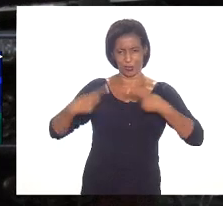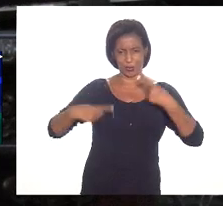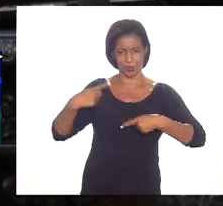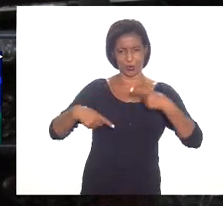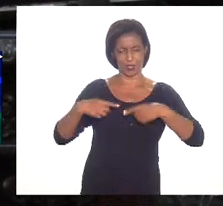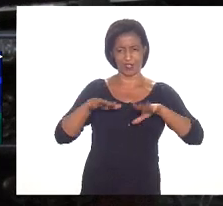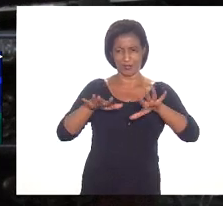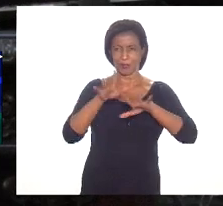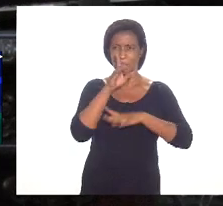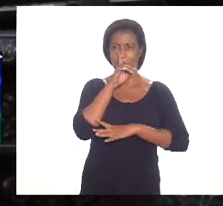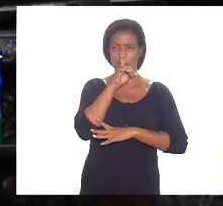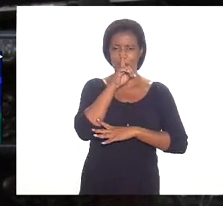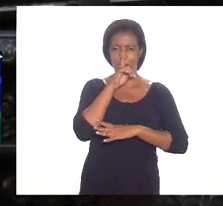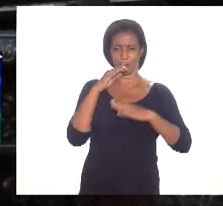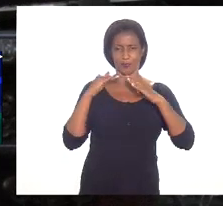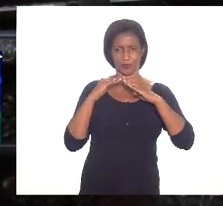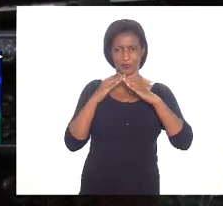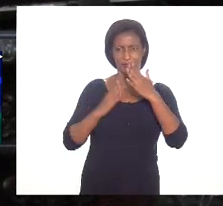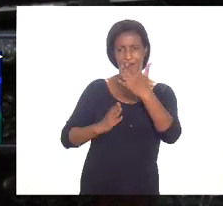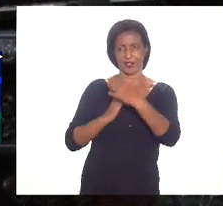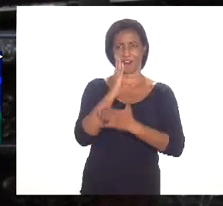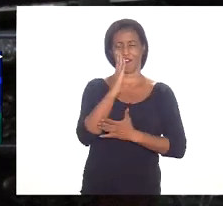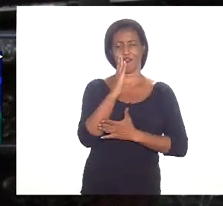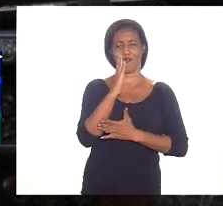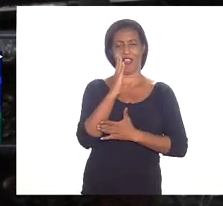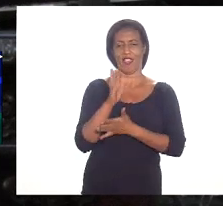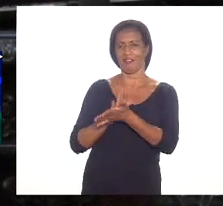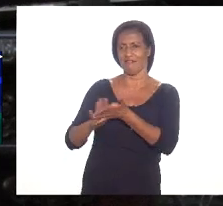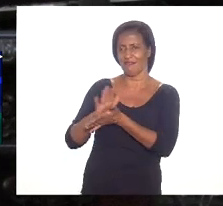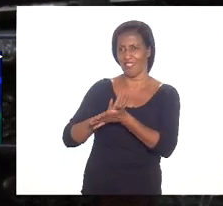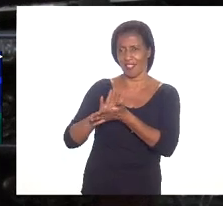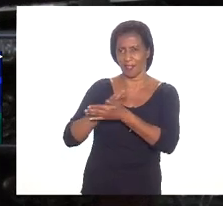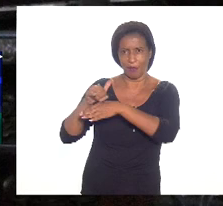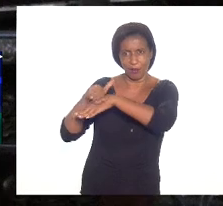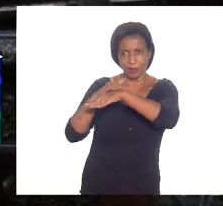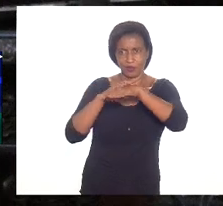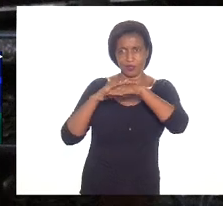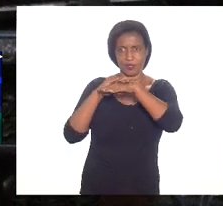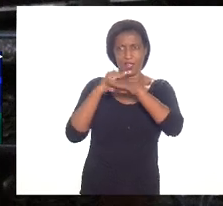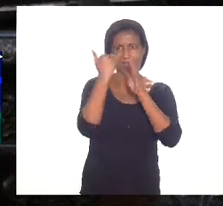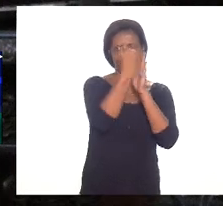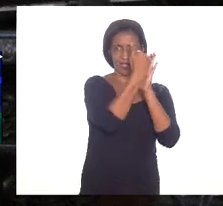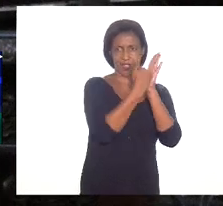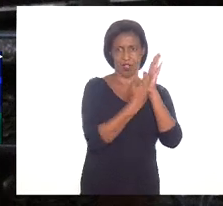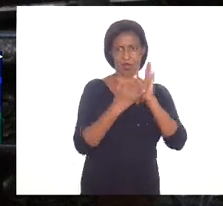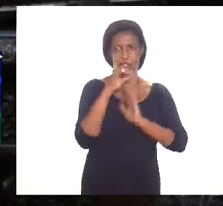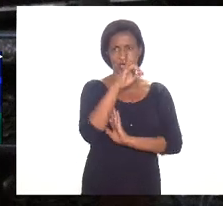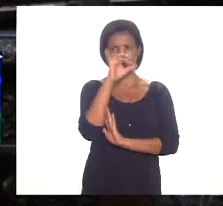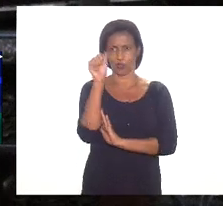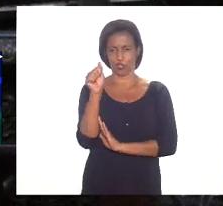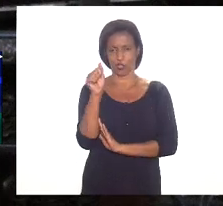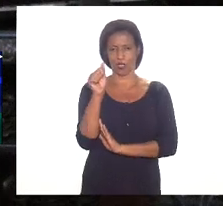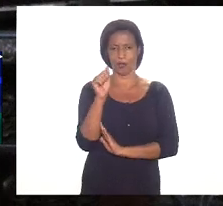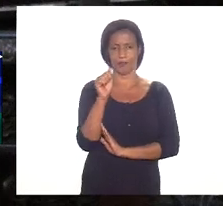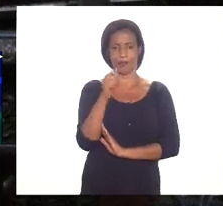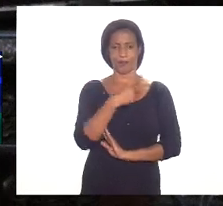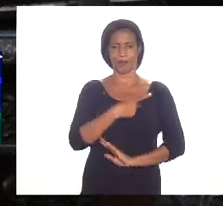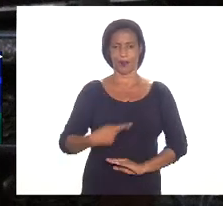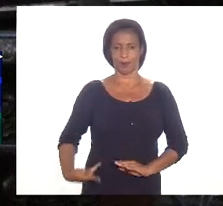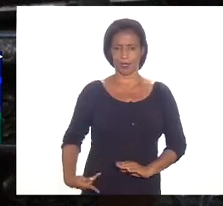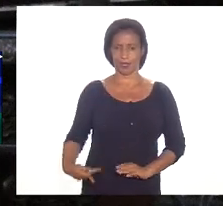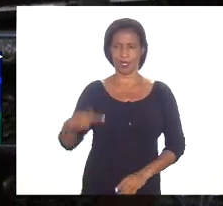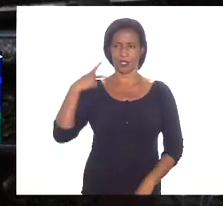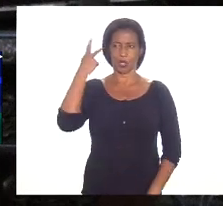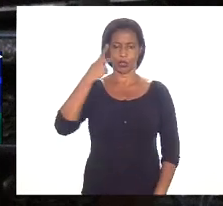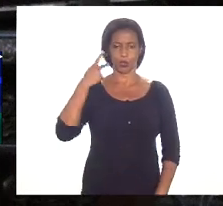aprovam permaneço Cristão provado vai autógrafo nada mais a tratar na ordem do dia presidencial chama atenção se